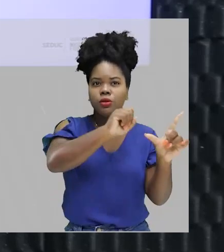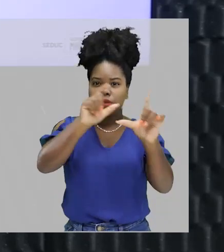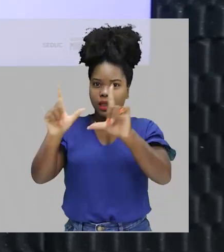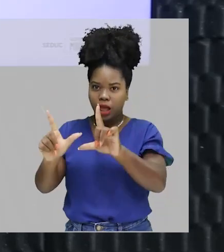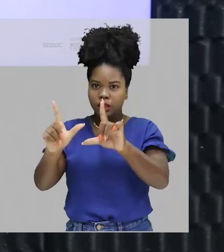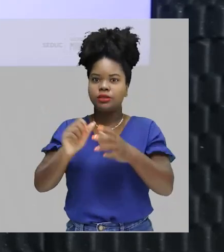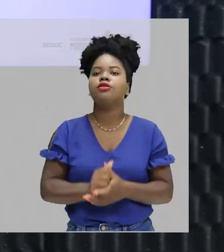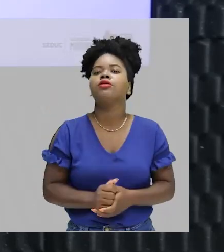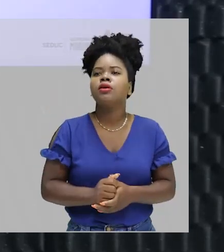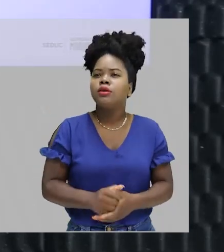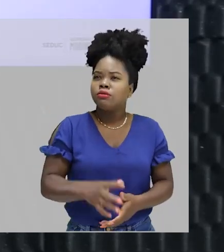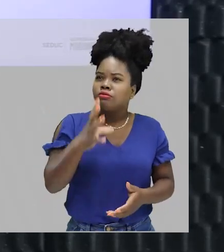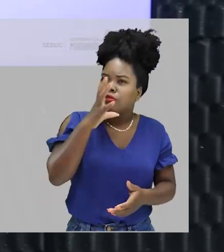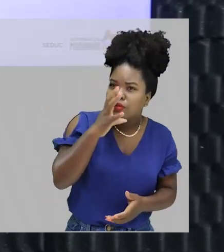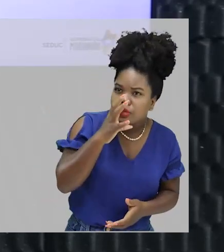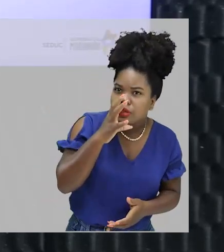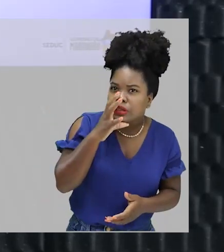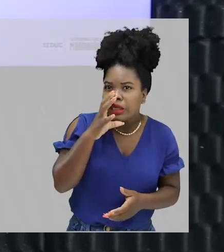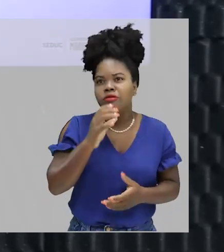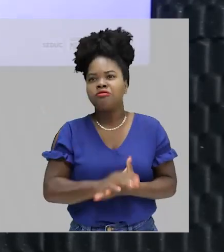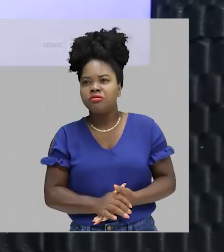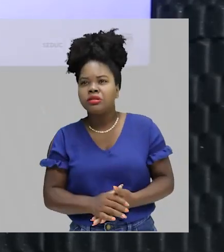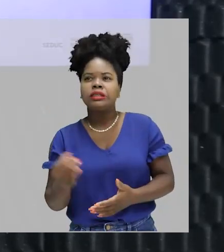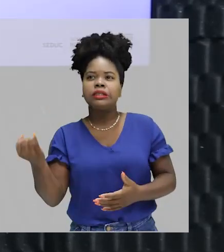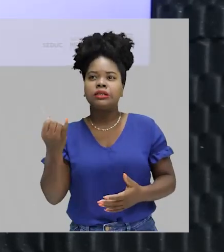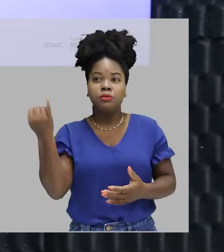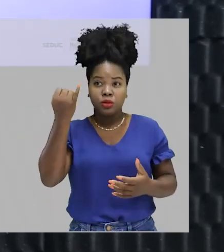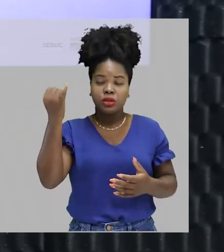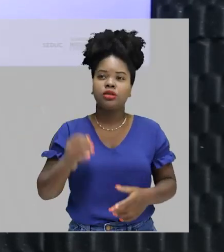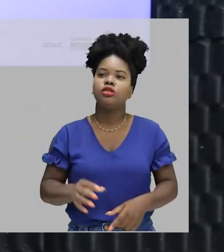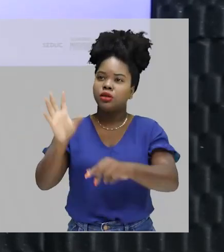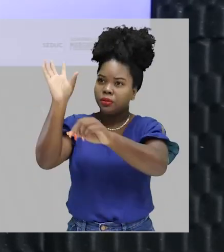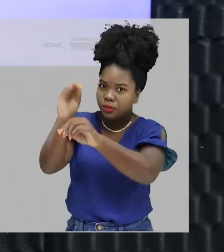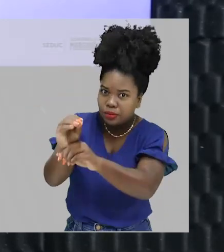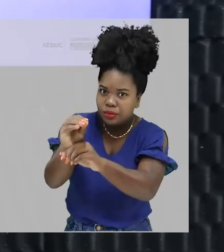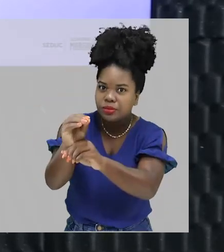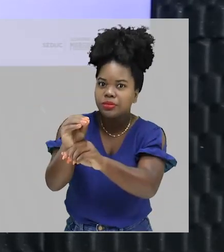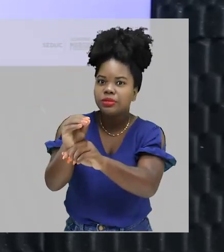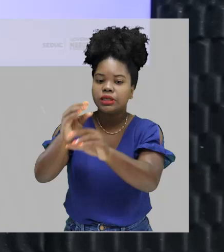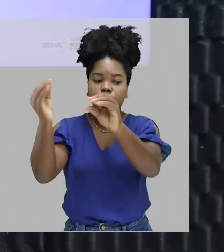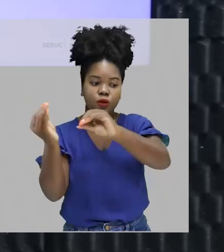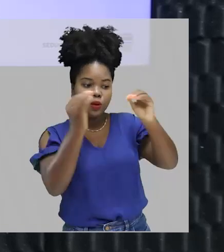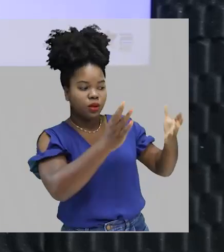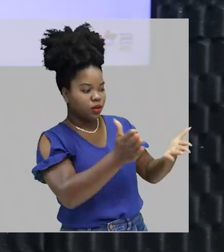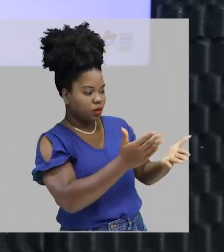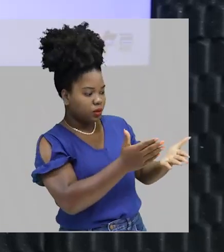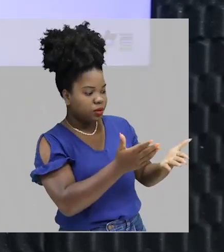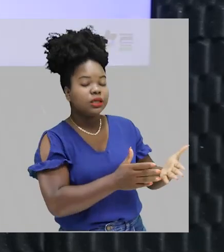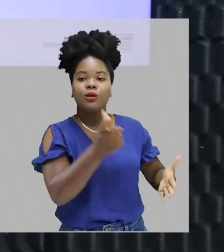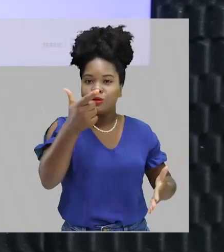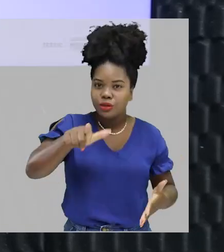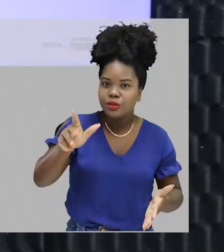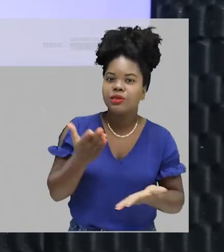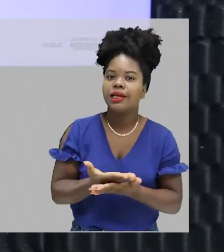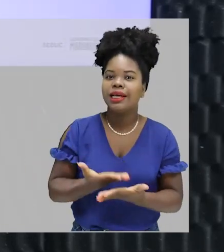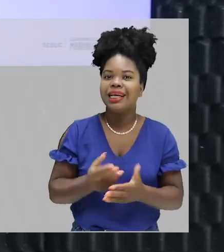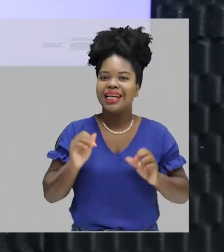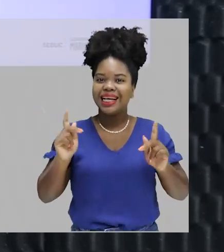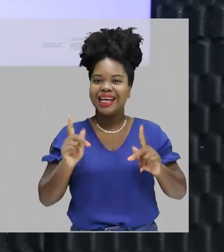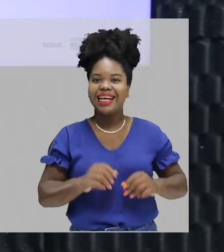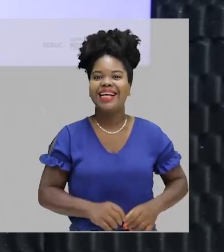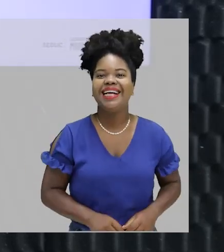aula, chamar a sua atenção, printa a tela, aí você vai passar essas informações para o seu caderno e aí desenvolver os seus